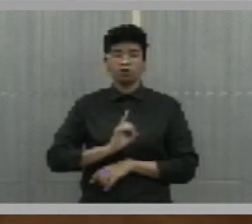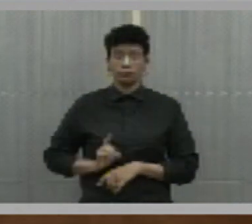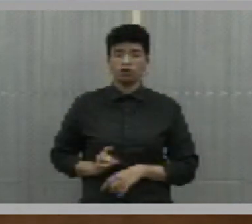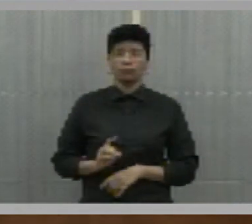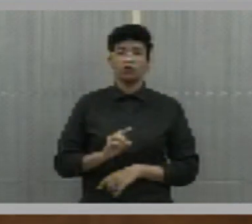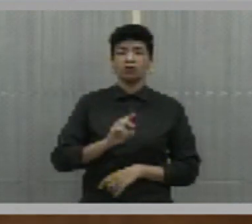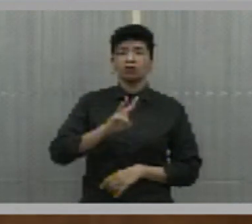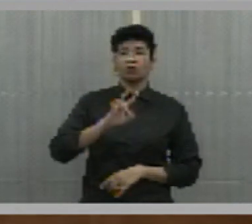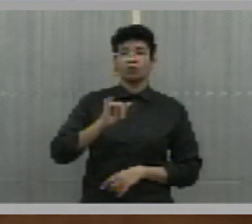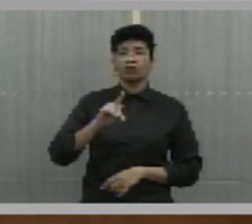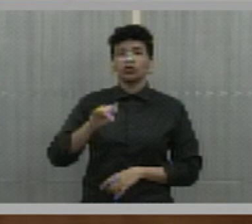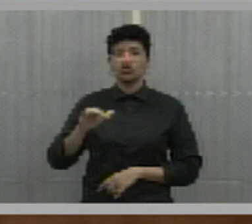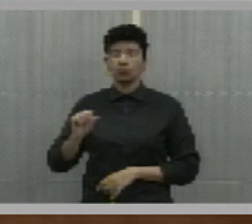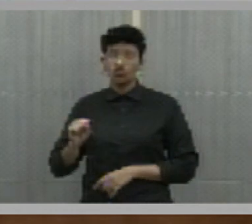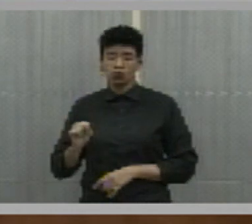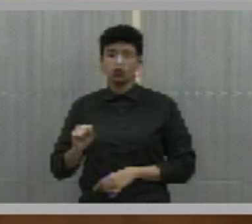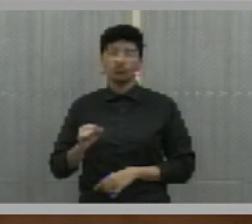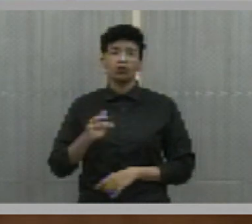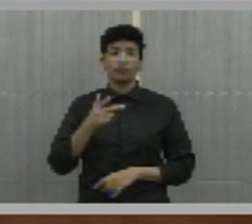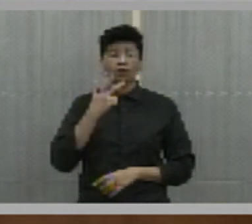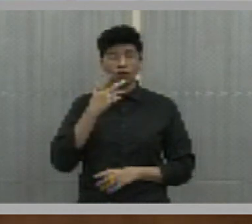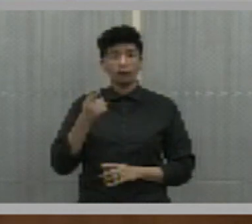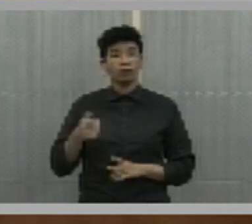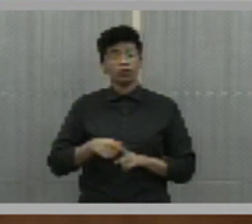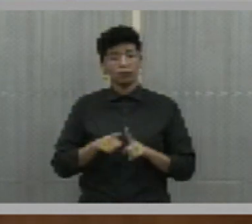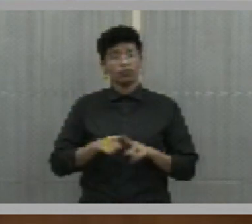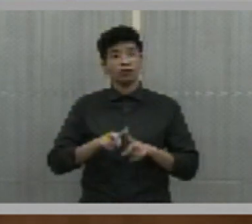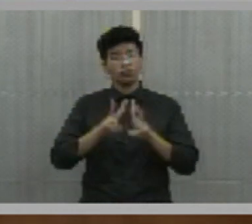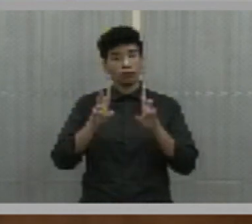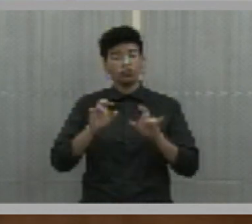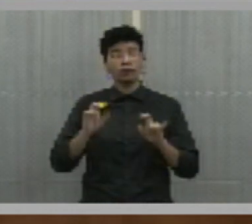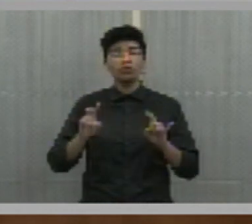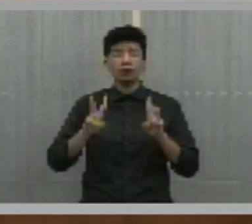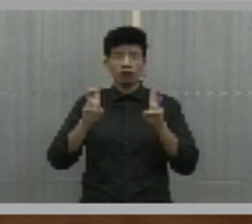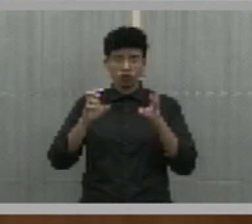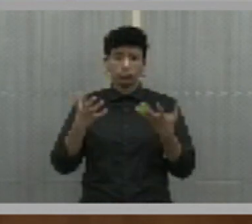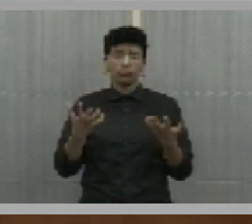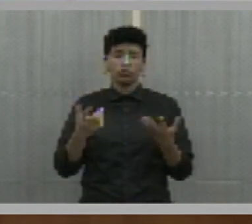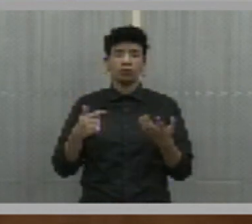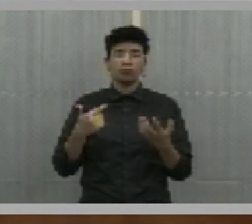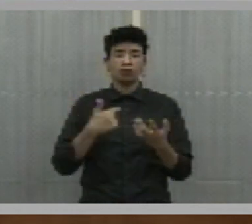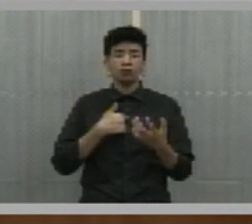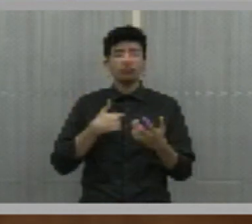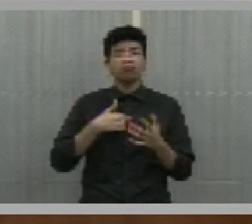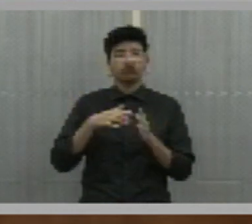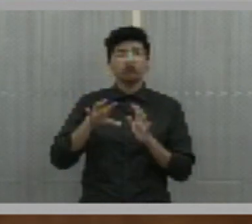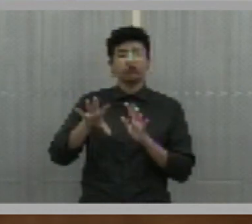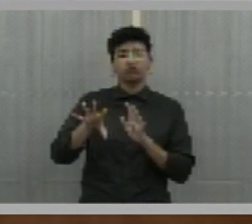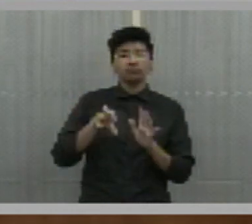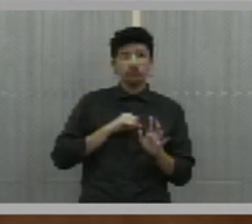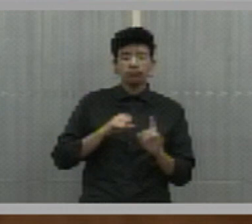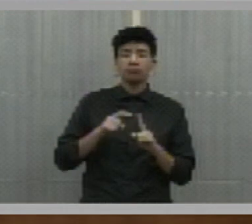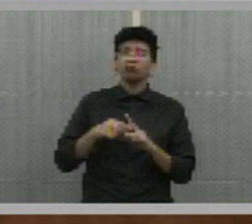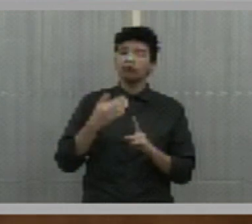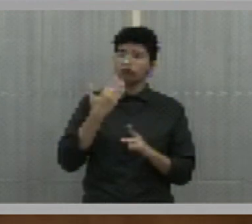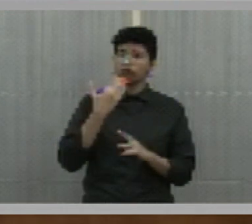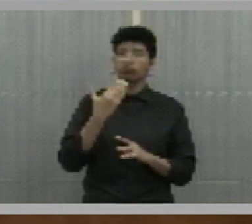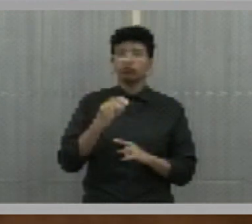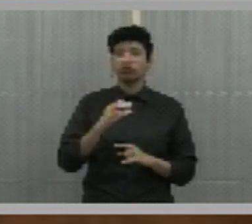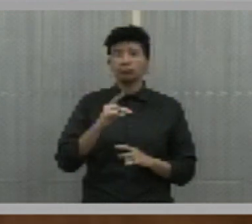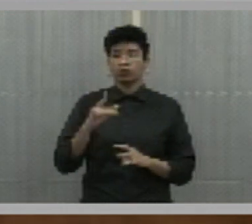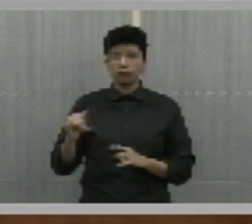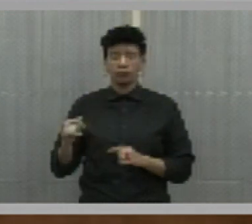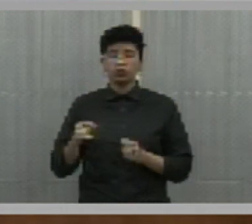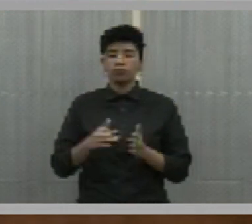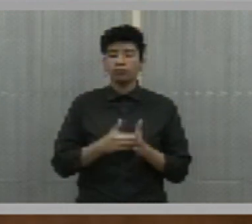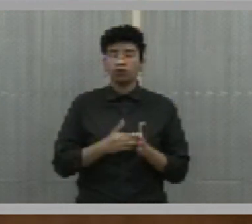Nascimento, abordando esse importante tema. Inclusive, fiz menção do pedido de CPI que tramitava